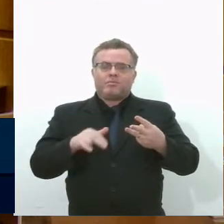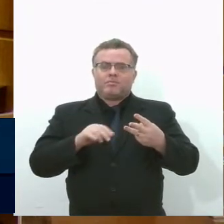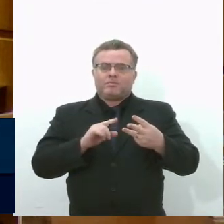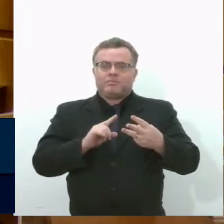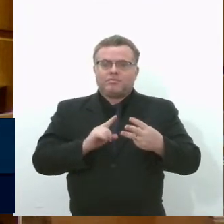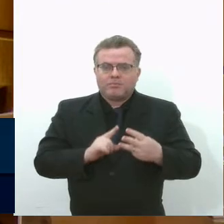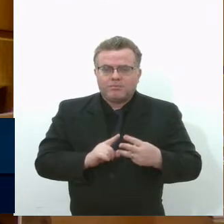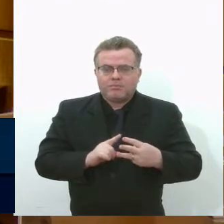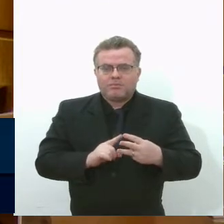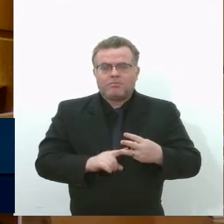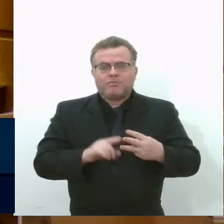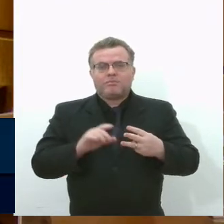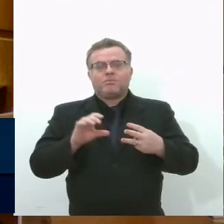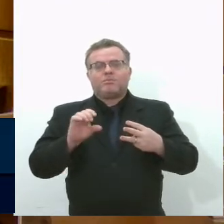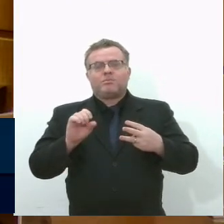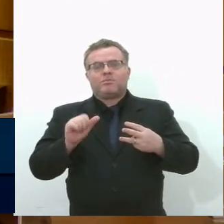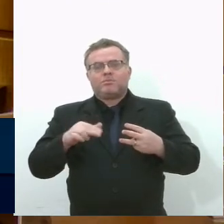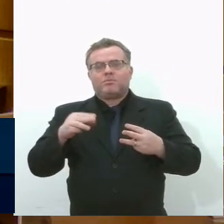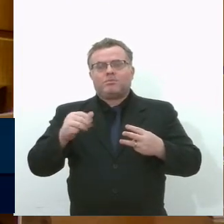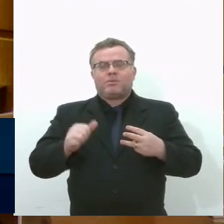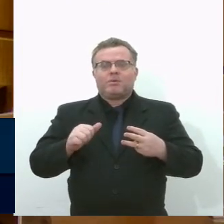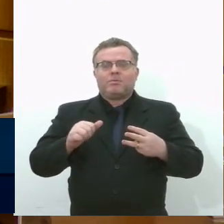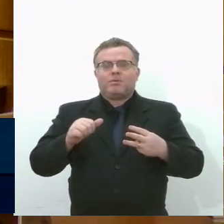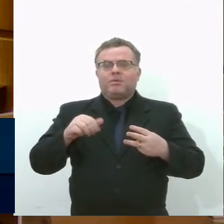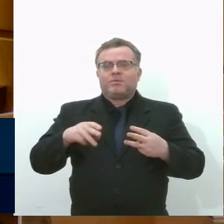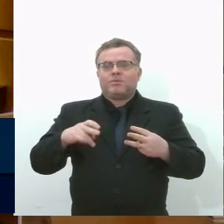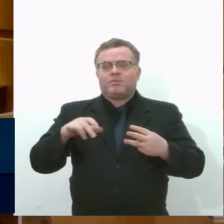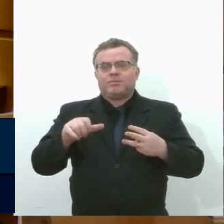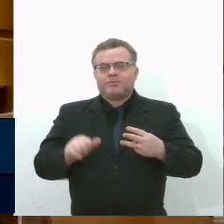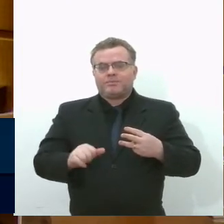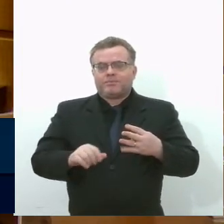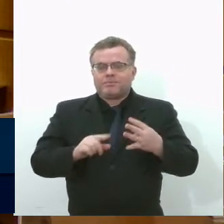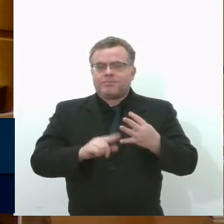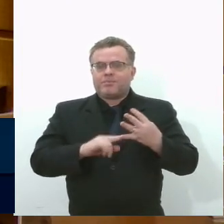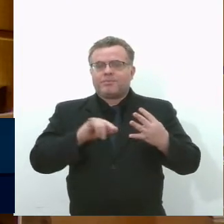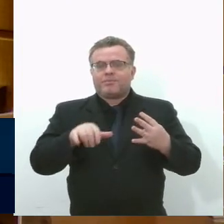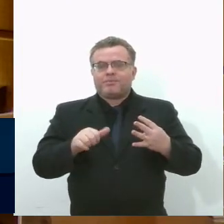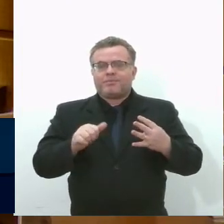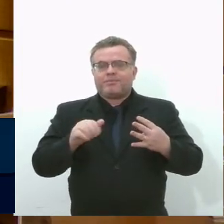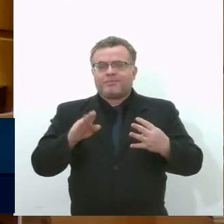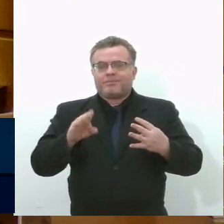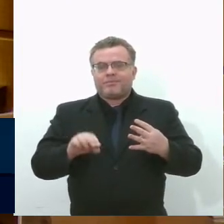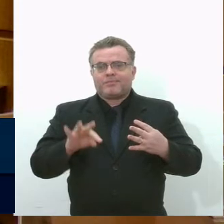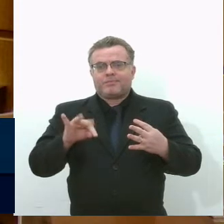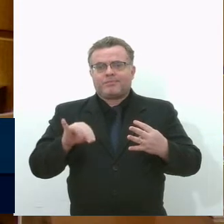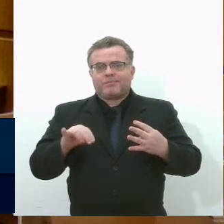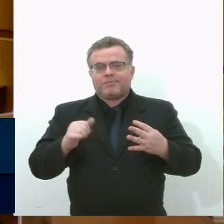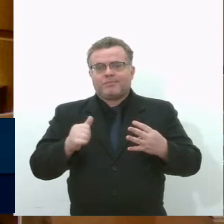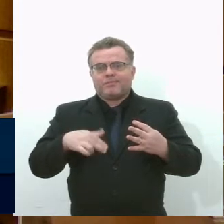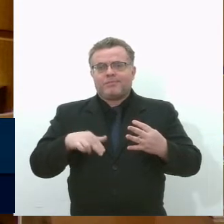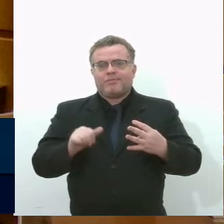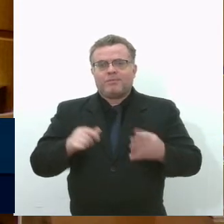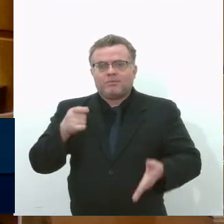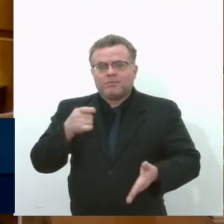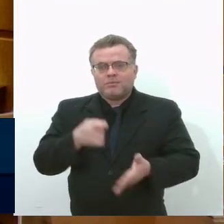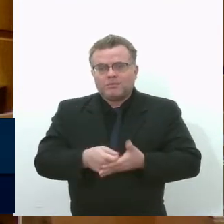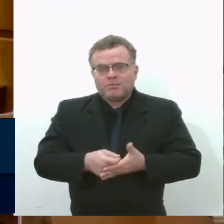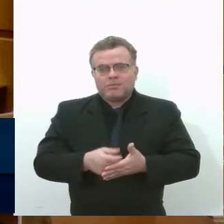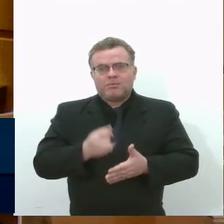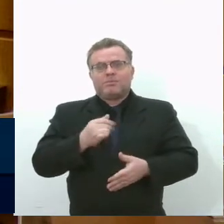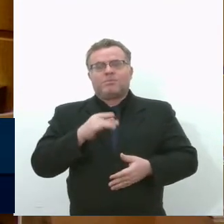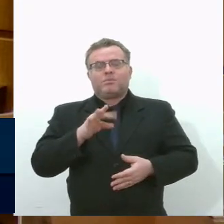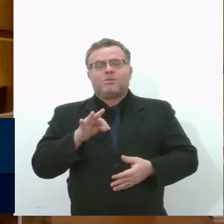Santa Maria e Jabotiana não podem pagar IPTU a Aracaju.